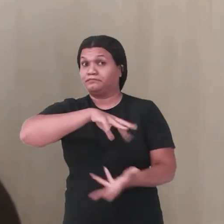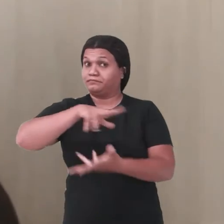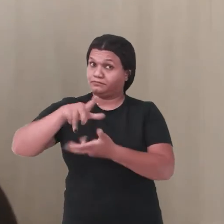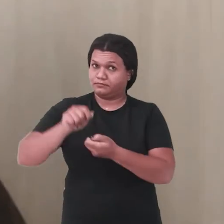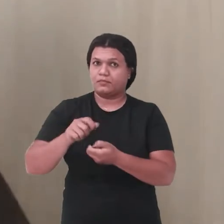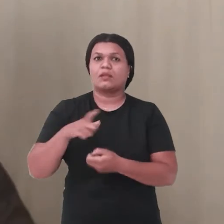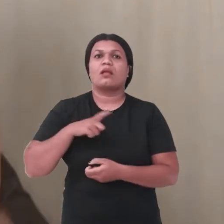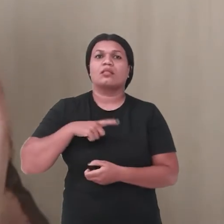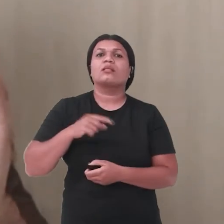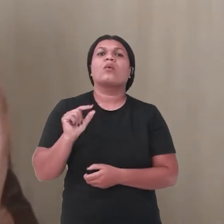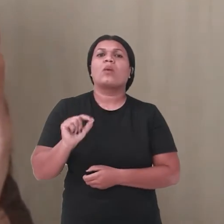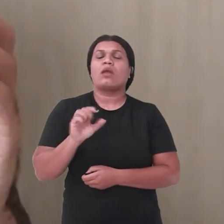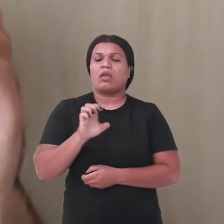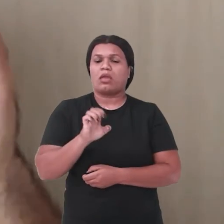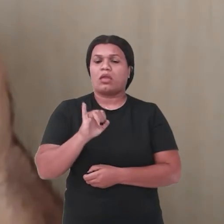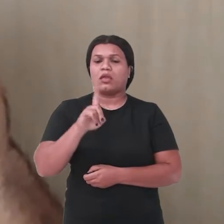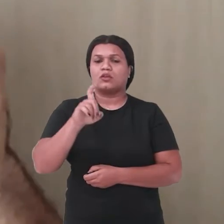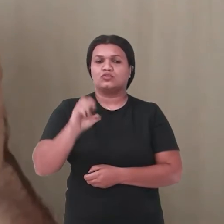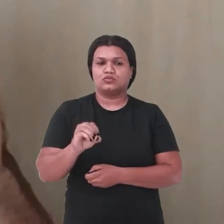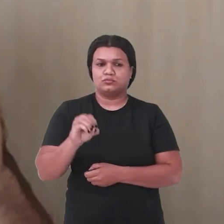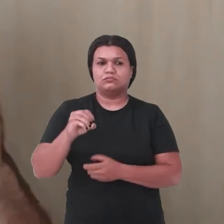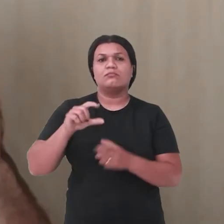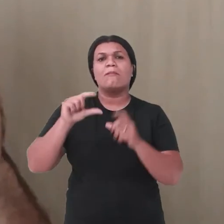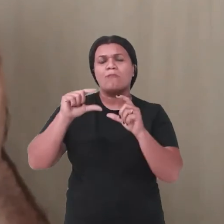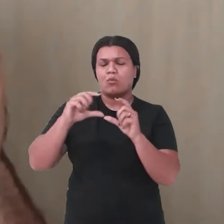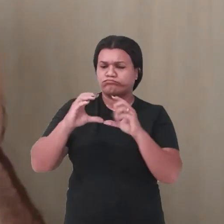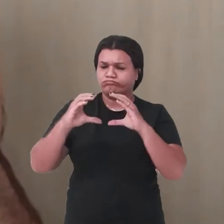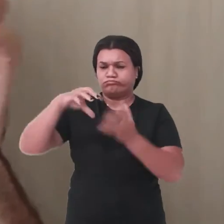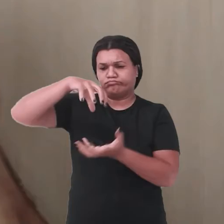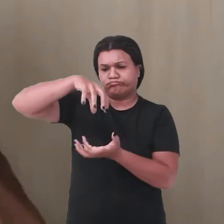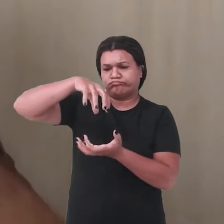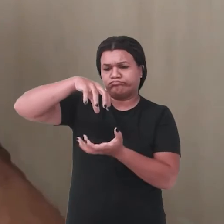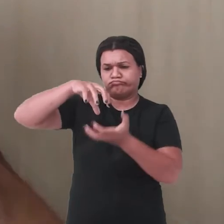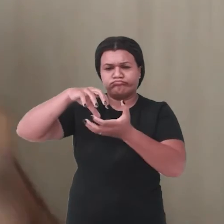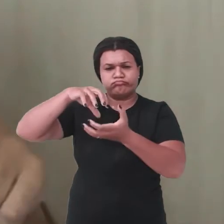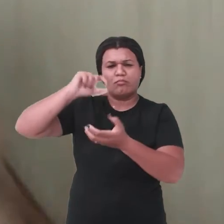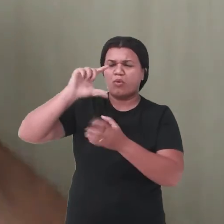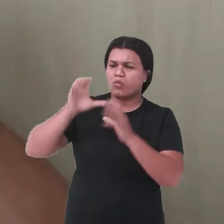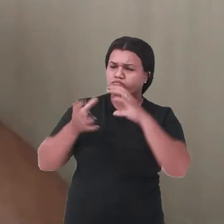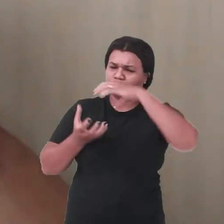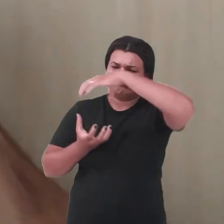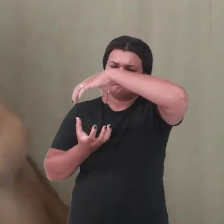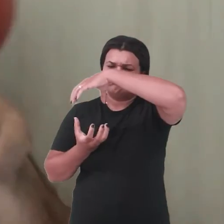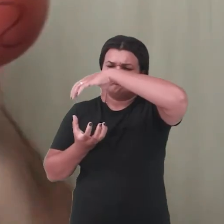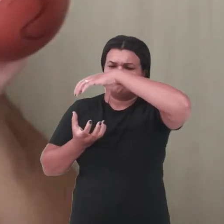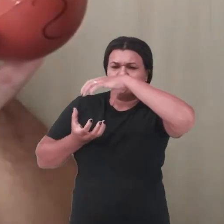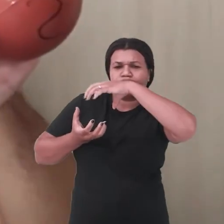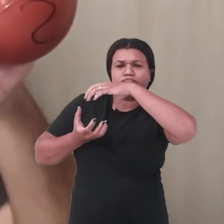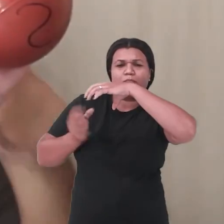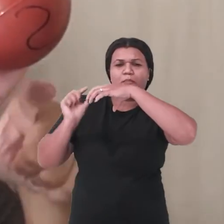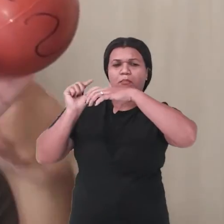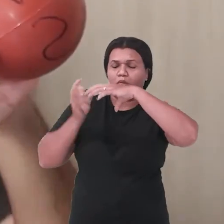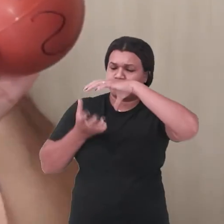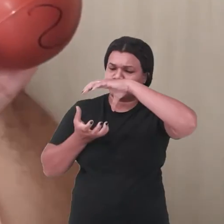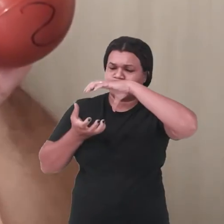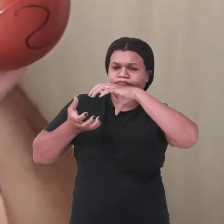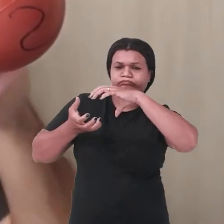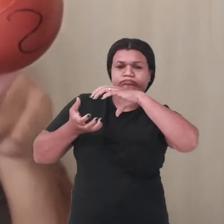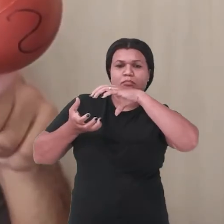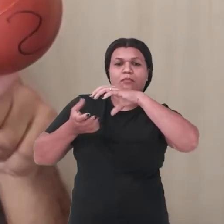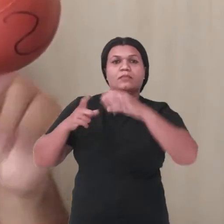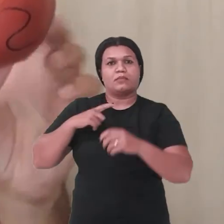planeta, ele tem um eixo e esse eixo é um pouco inclinado. Então o nosso planeta fica aqui, ó, com